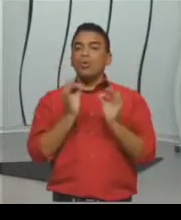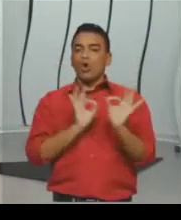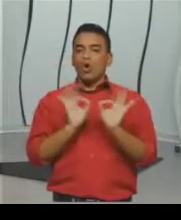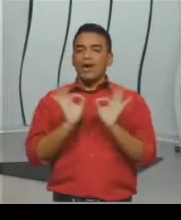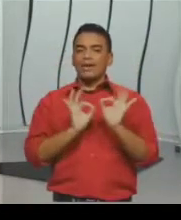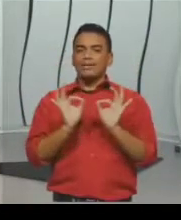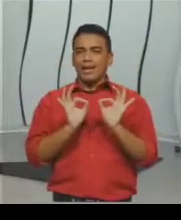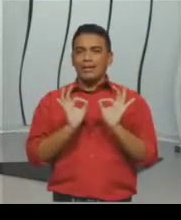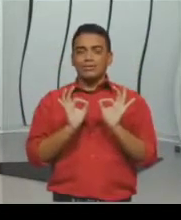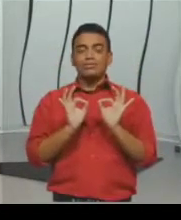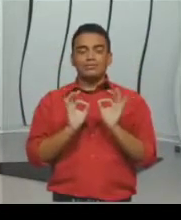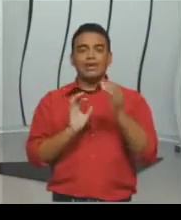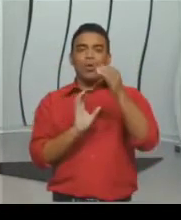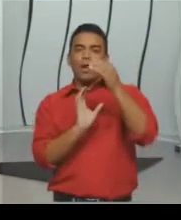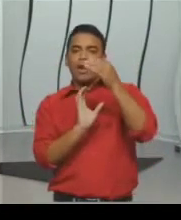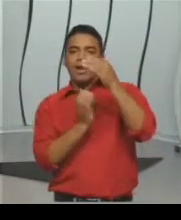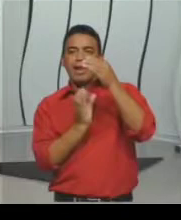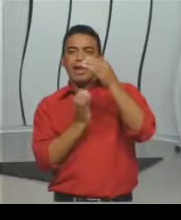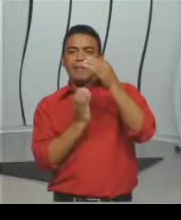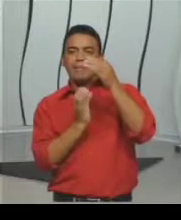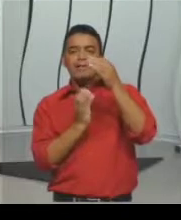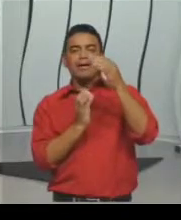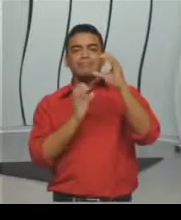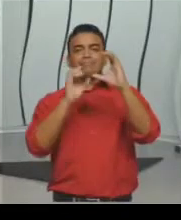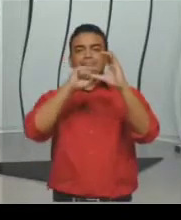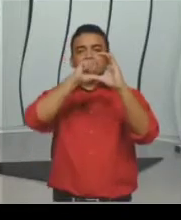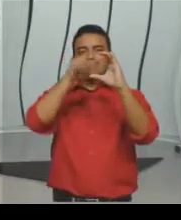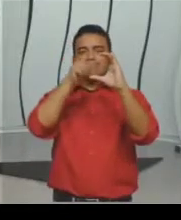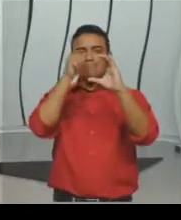aqui é a lâmpada, a representação de lâmpadas.